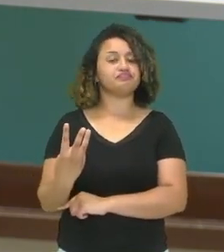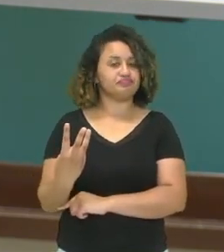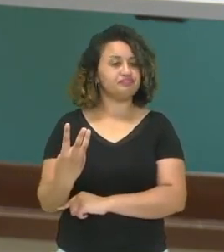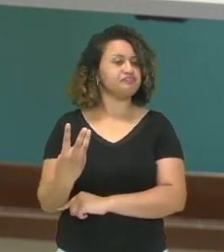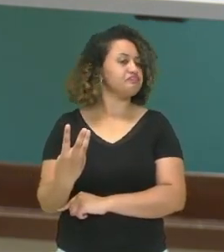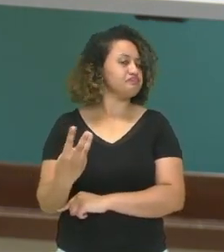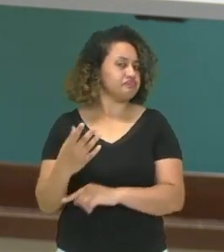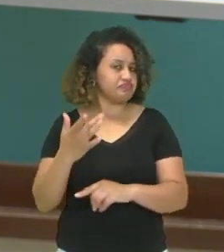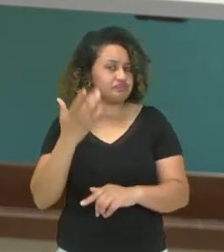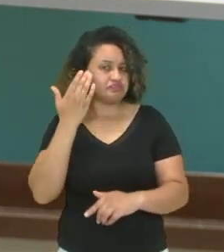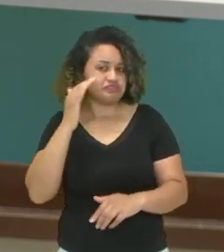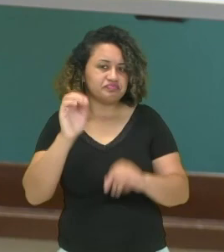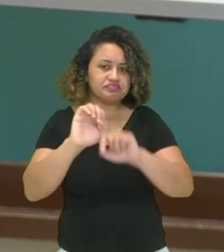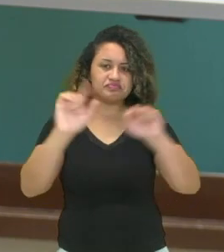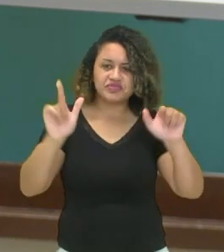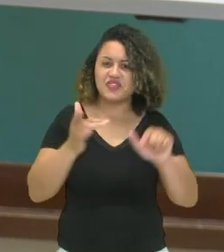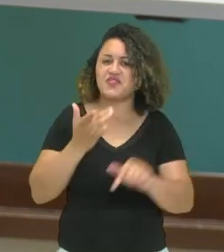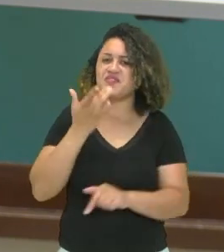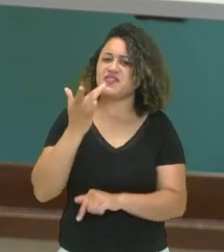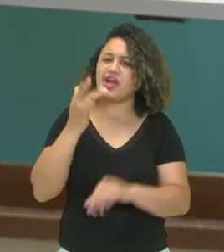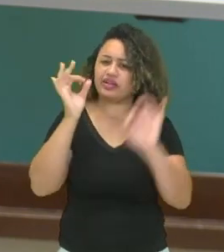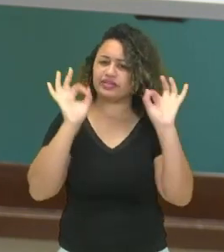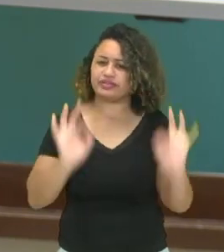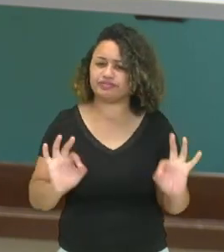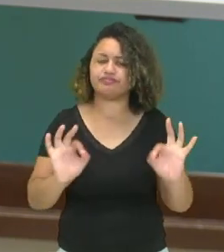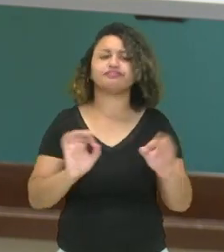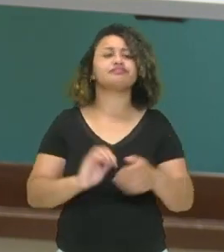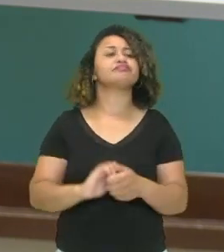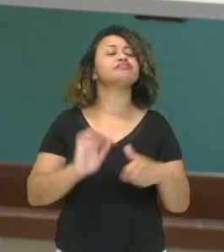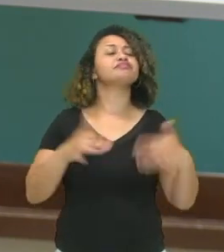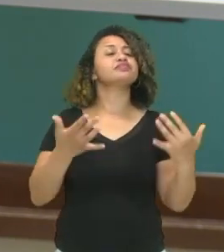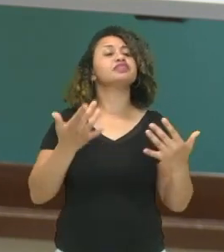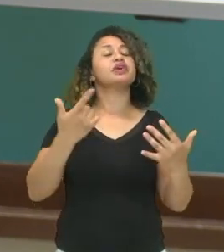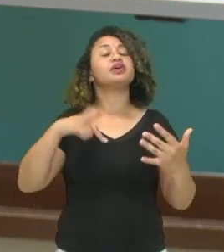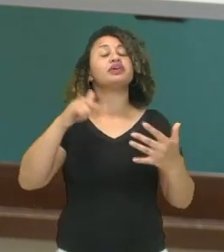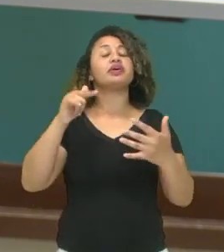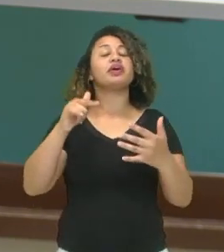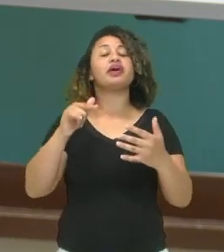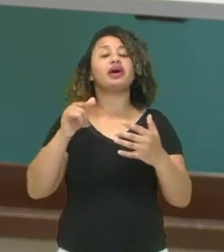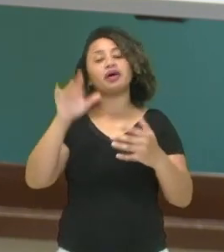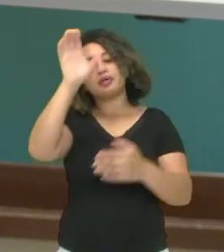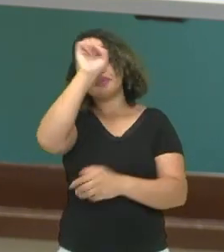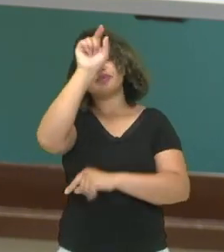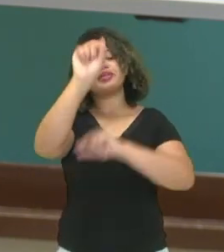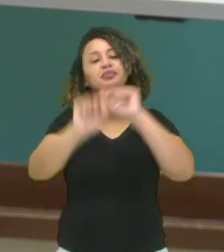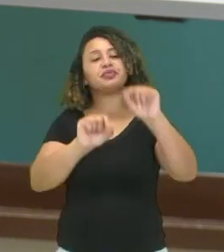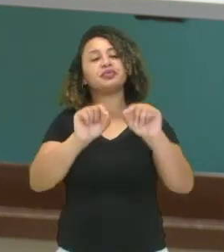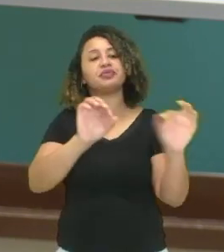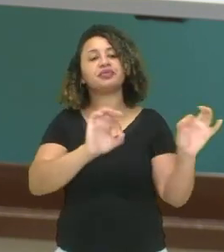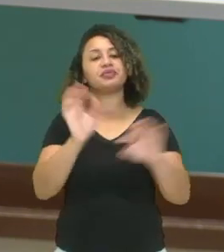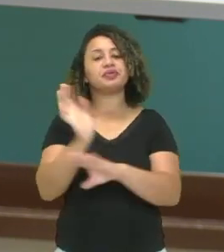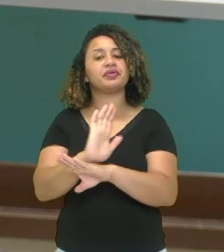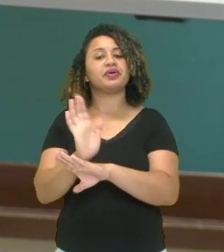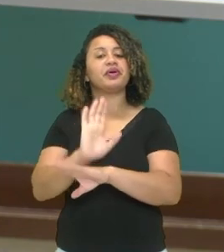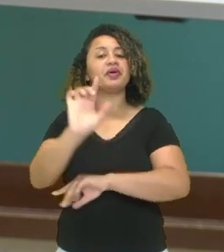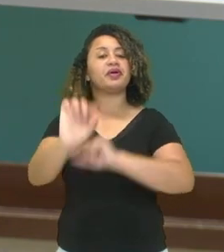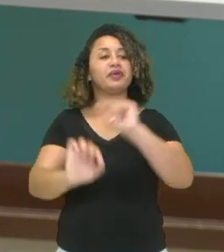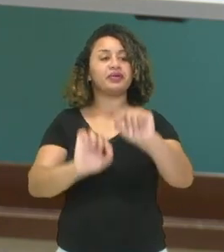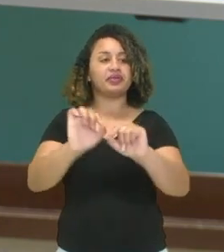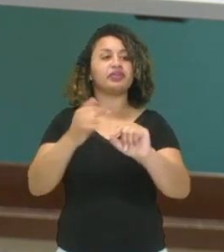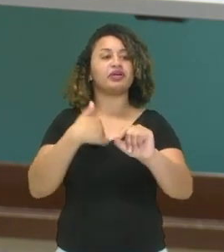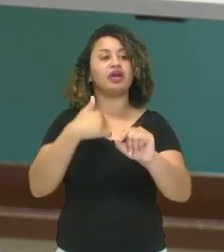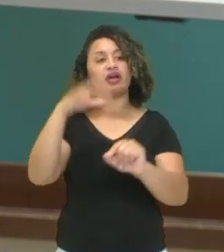3. Tranquilo, gente? Fácil, não é verdade? Então, o que a gente conversou hoje neste vídeo? A gente viu